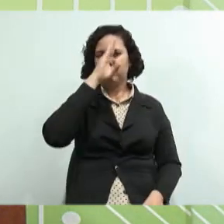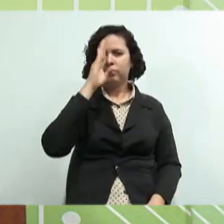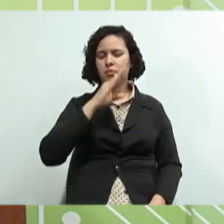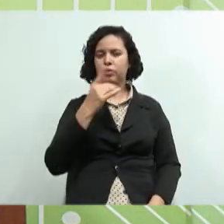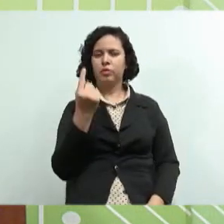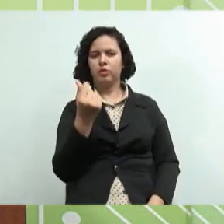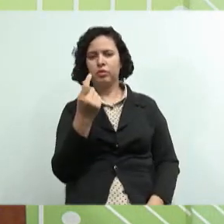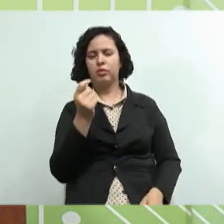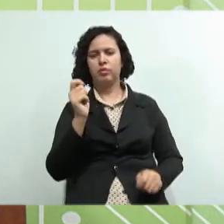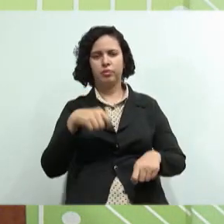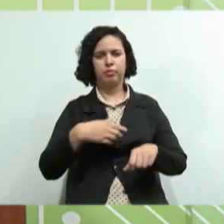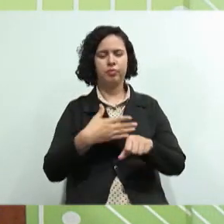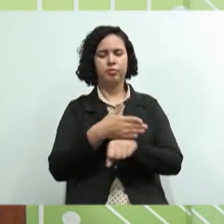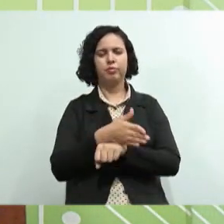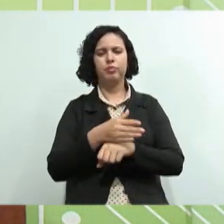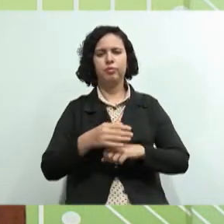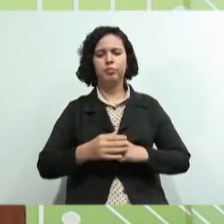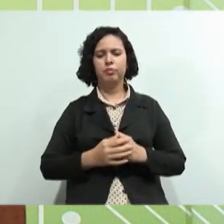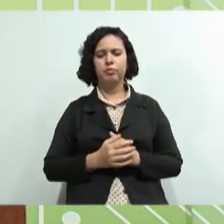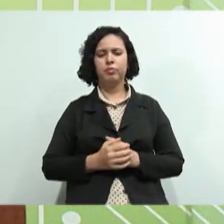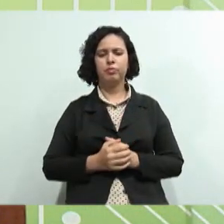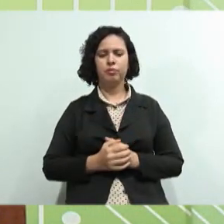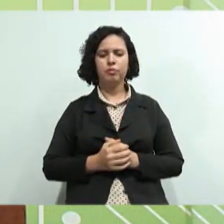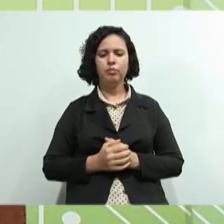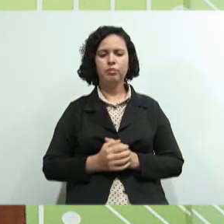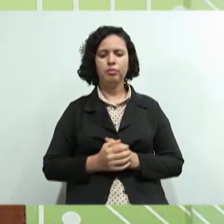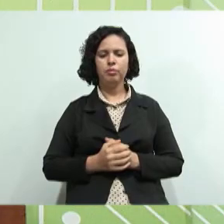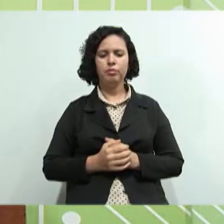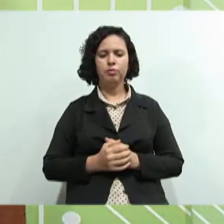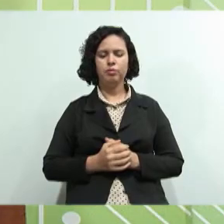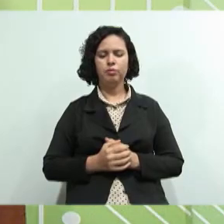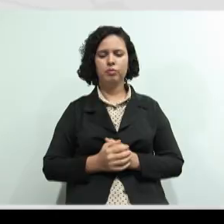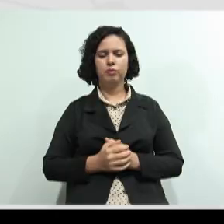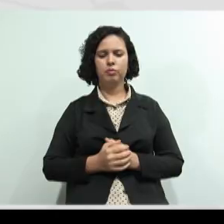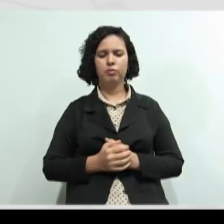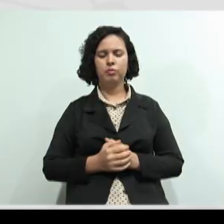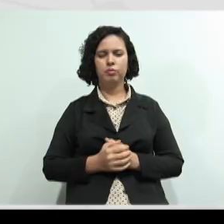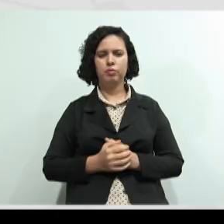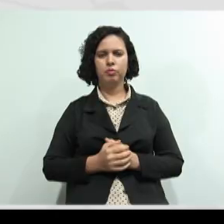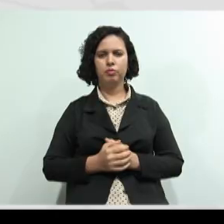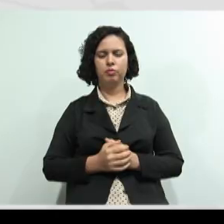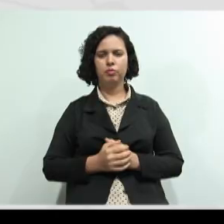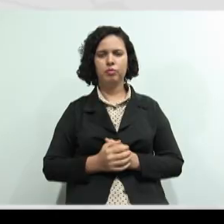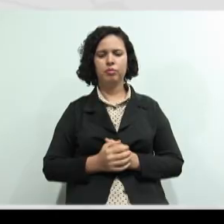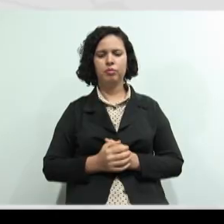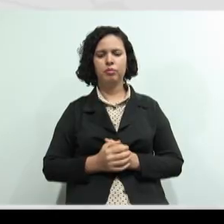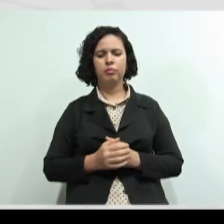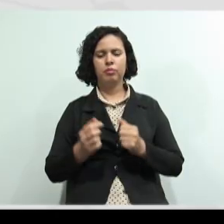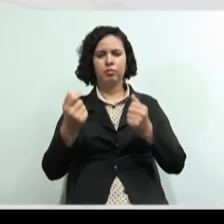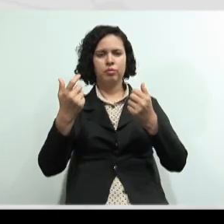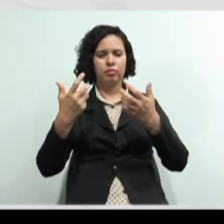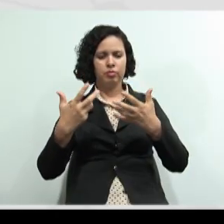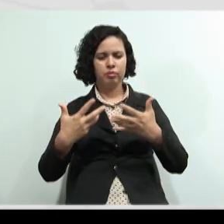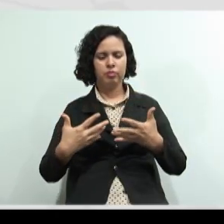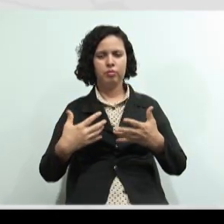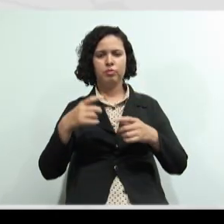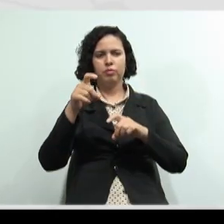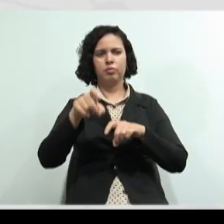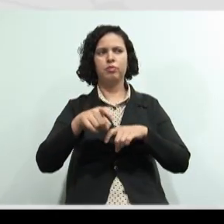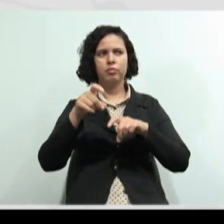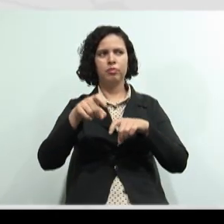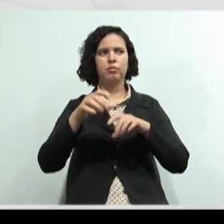saúde da população como um todo. Vamos falar um pouquinho de cooperativas? Nós falamos aí da agricultura